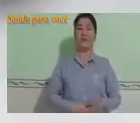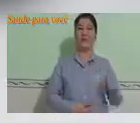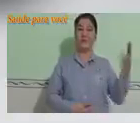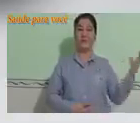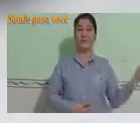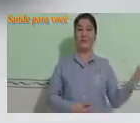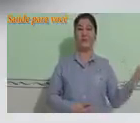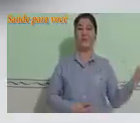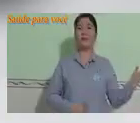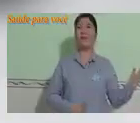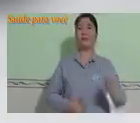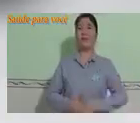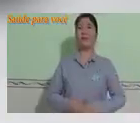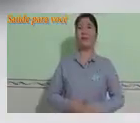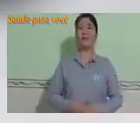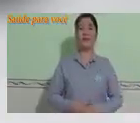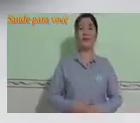contato coloridas.